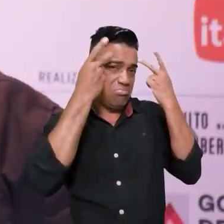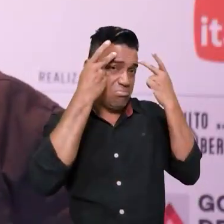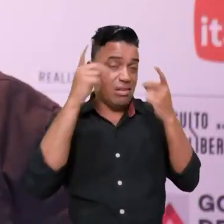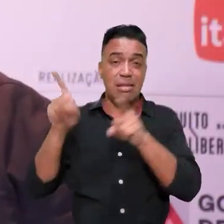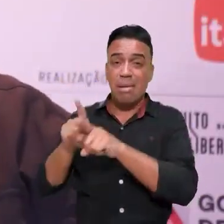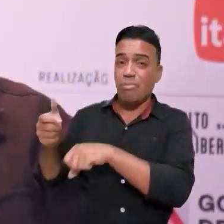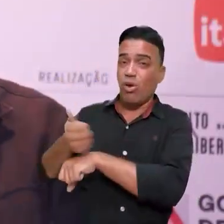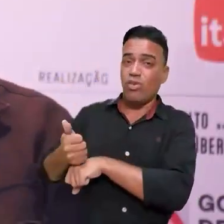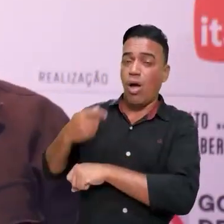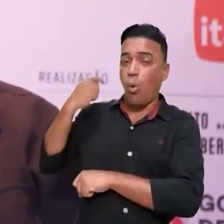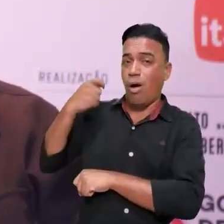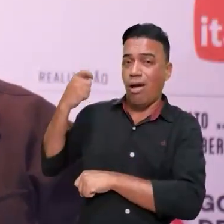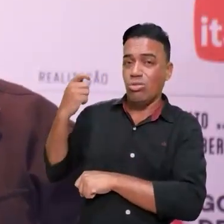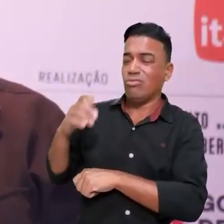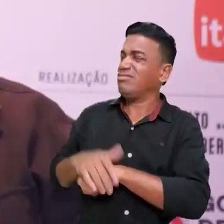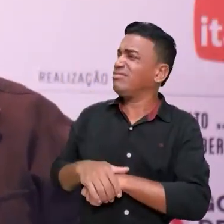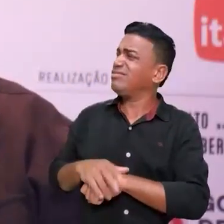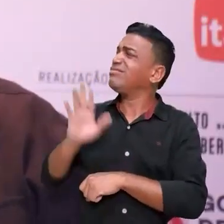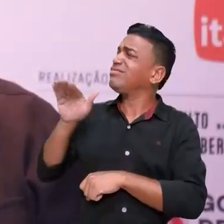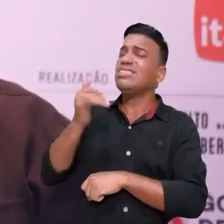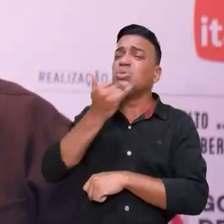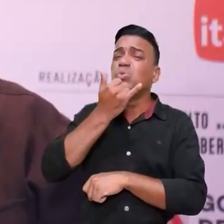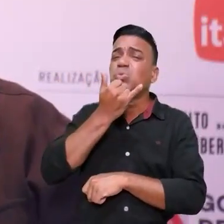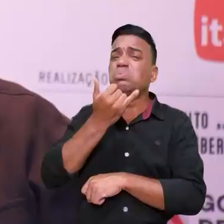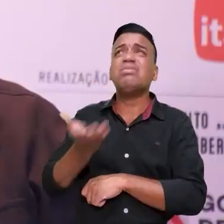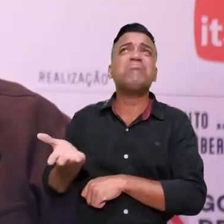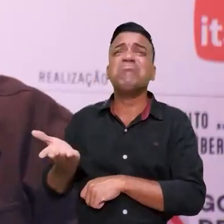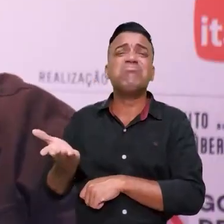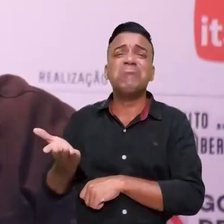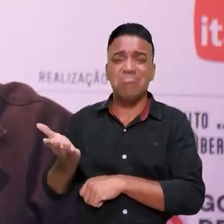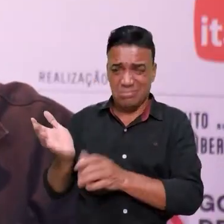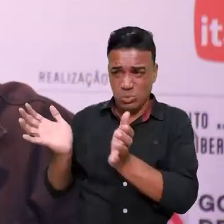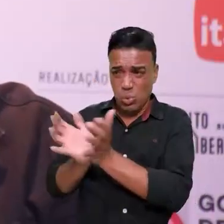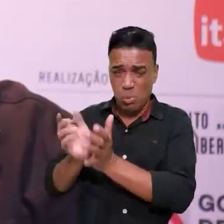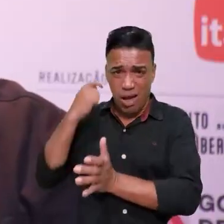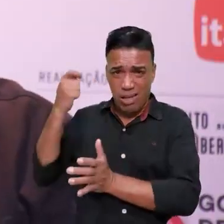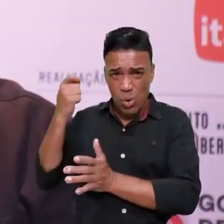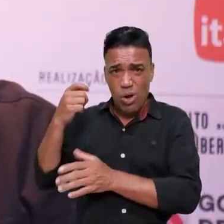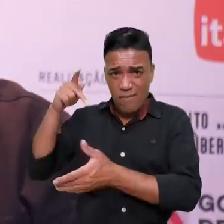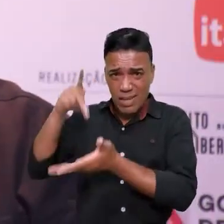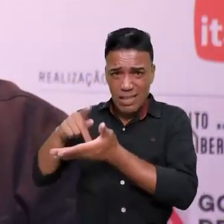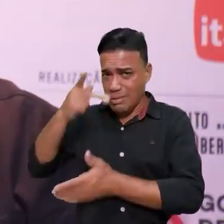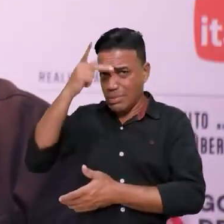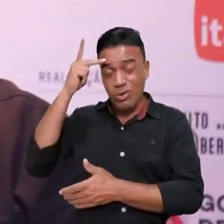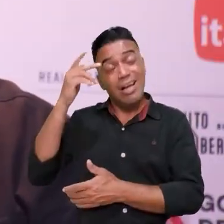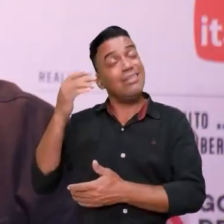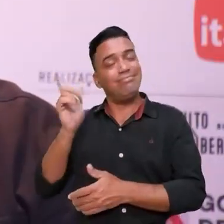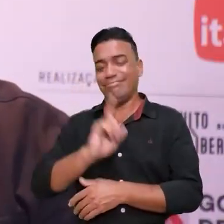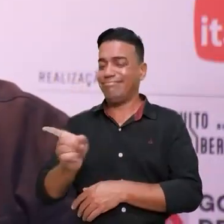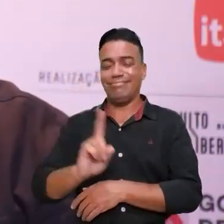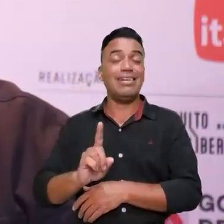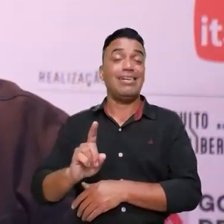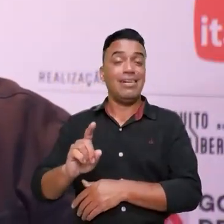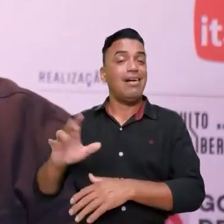ator. Aí eu olhei para ele e falei, mas desculpa, mas ator é gente de verdade? Ele disse, não, com todo respeito,